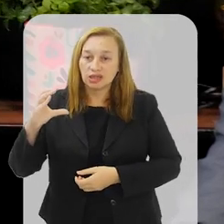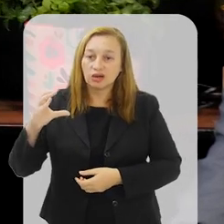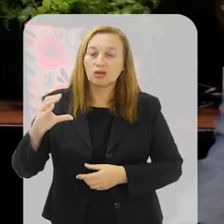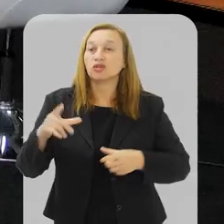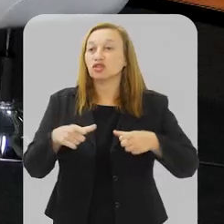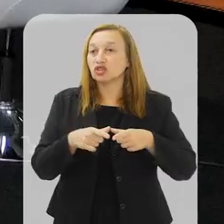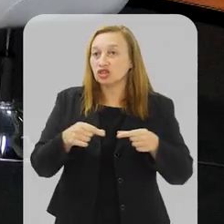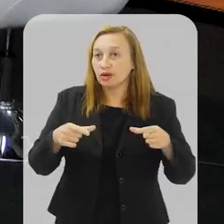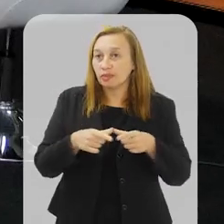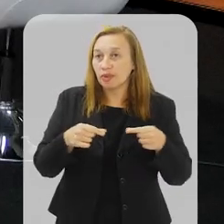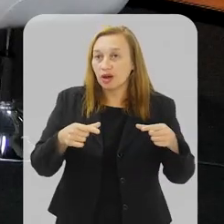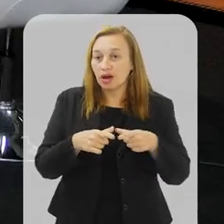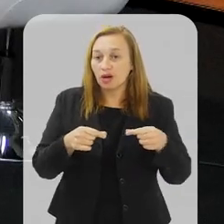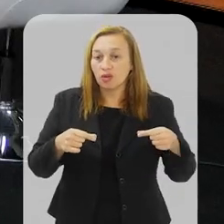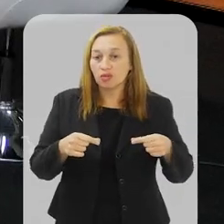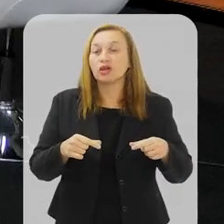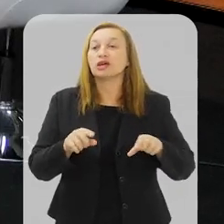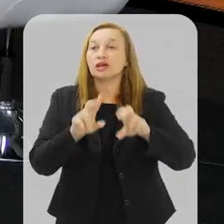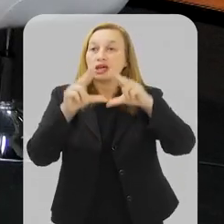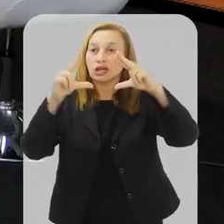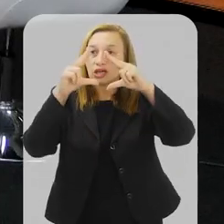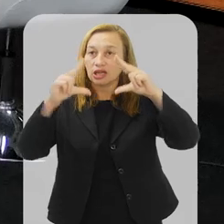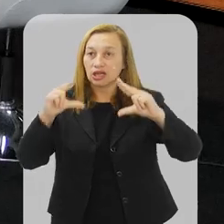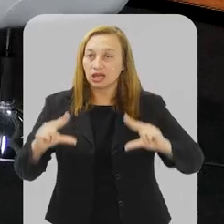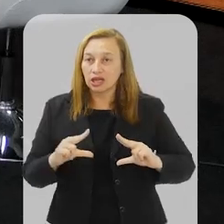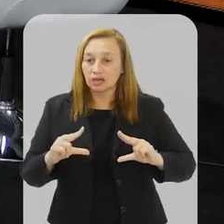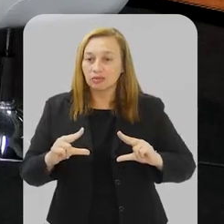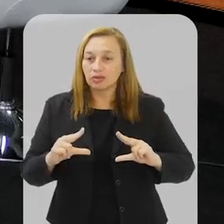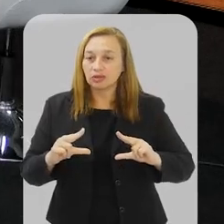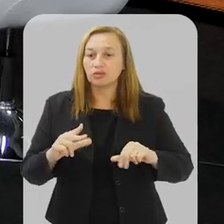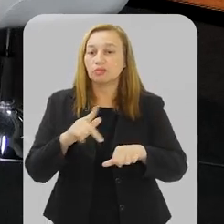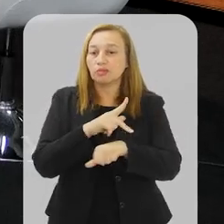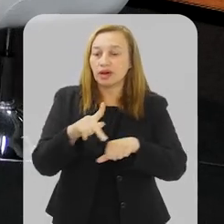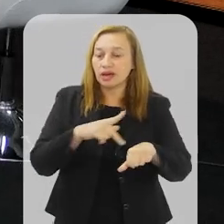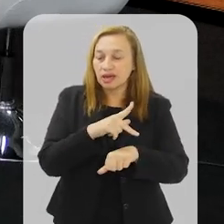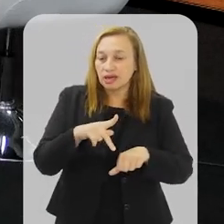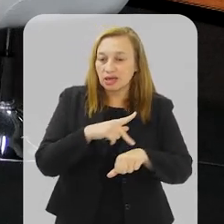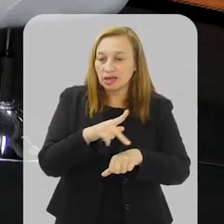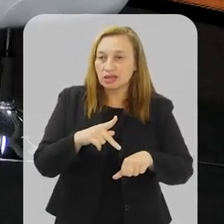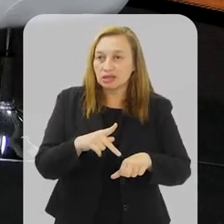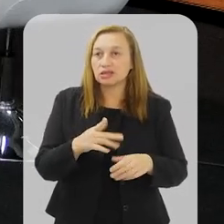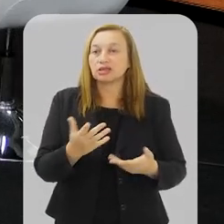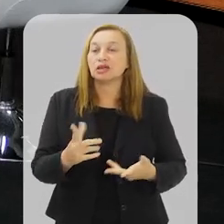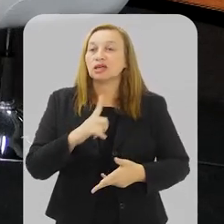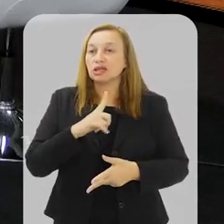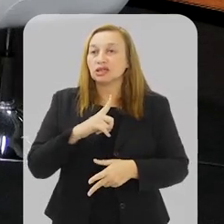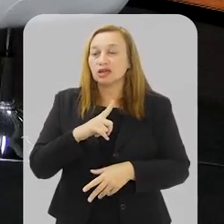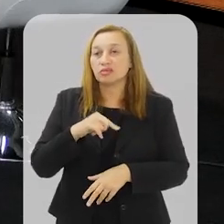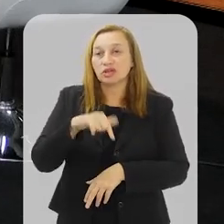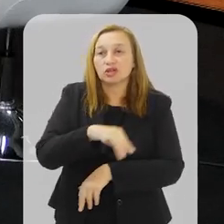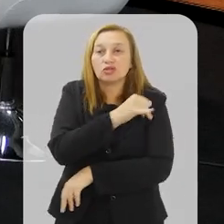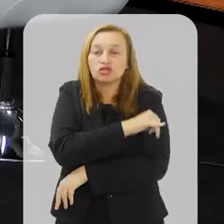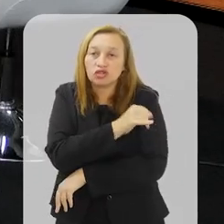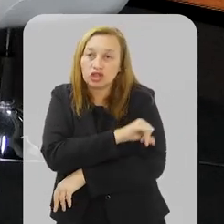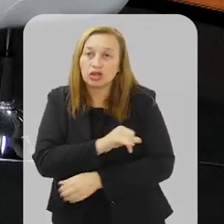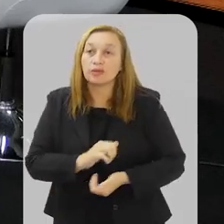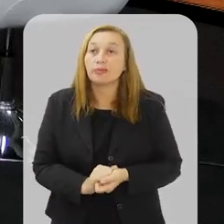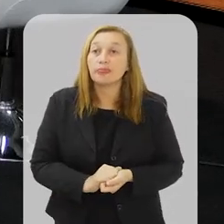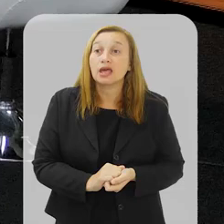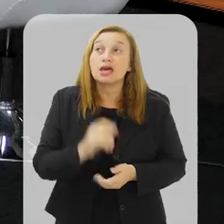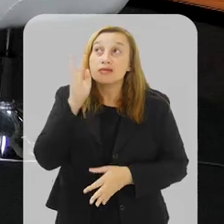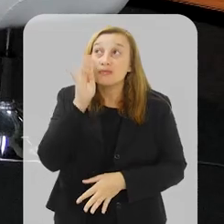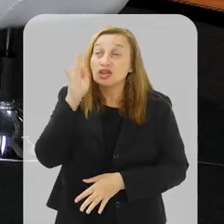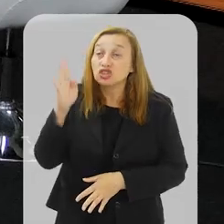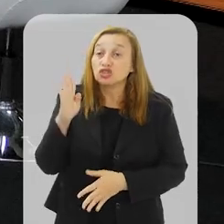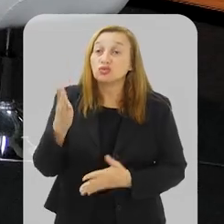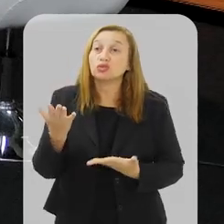Japão o Líbano que tem uma forte tradição até pela importante colônia libanesa que nós temos no Rio de Janeiro Então